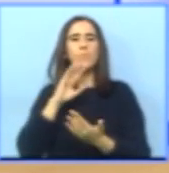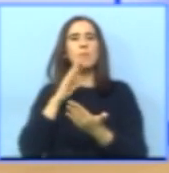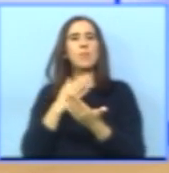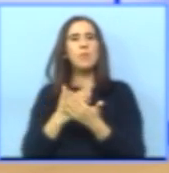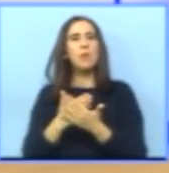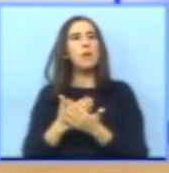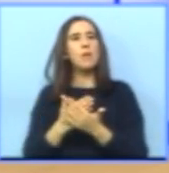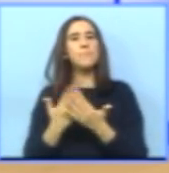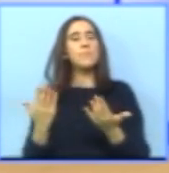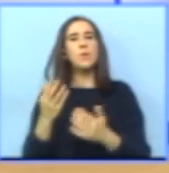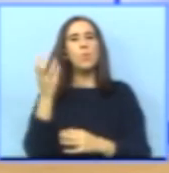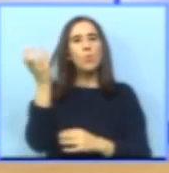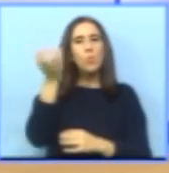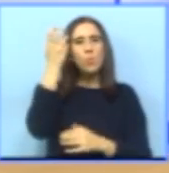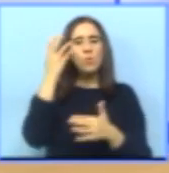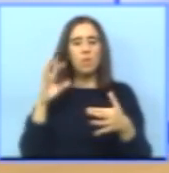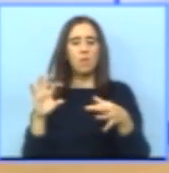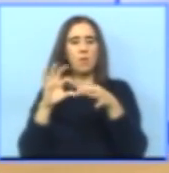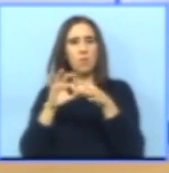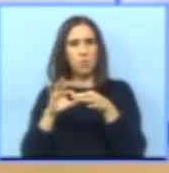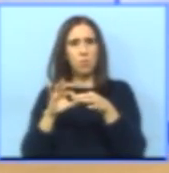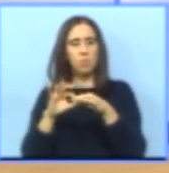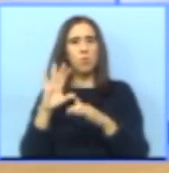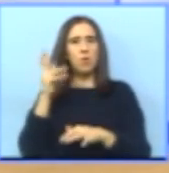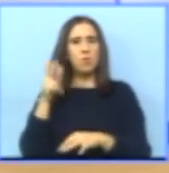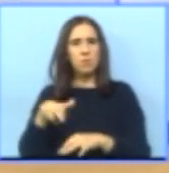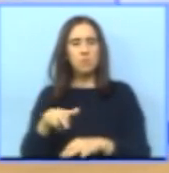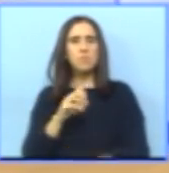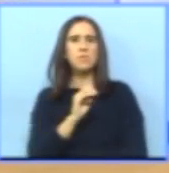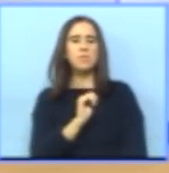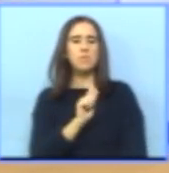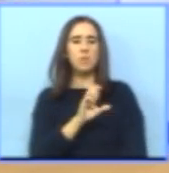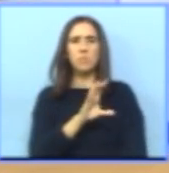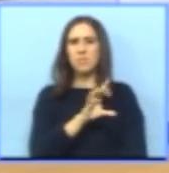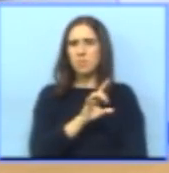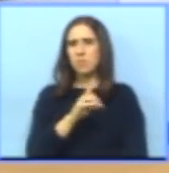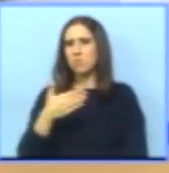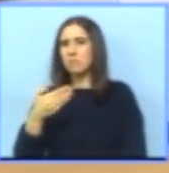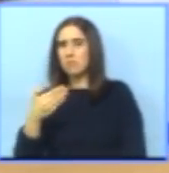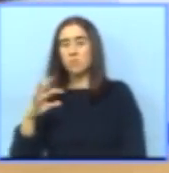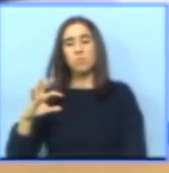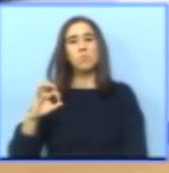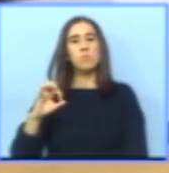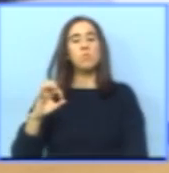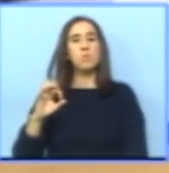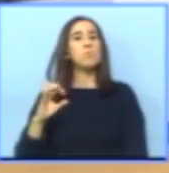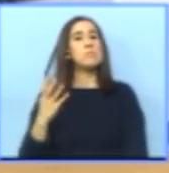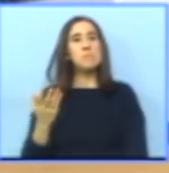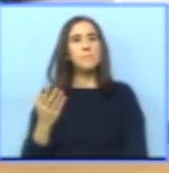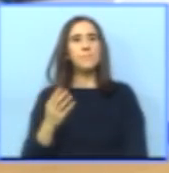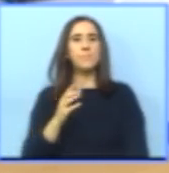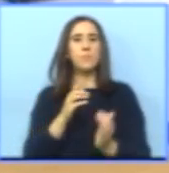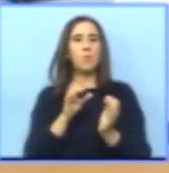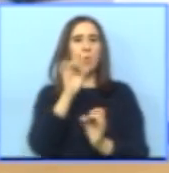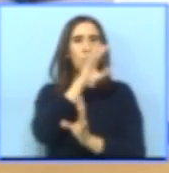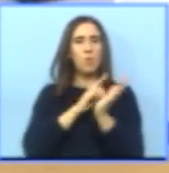naquele encontro de culturas que aconteceu nos séculos XVI, XVII, XVIII, entre o Ocidente e